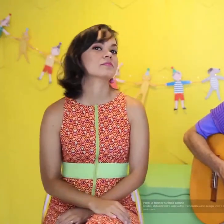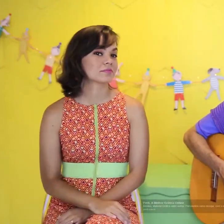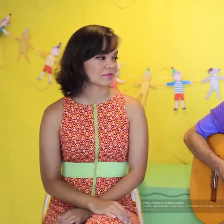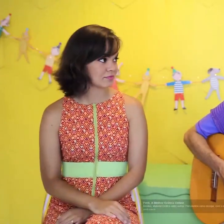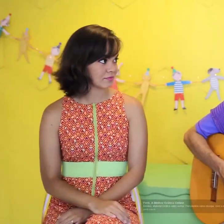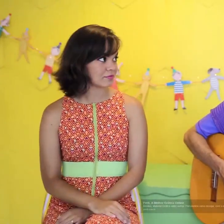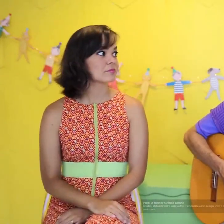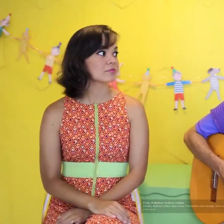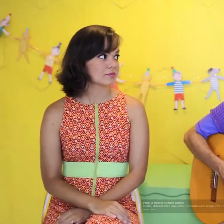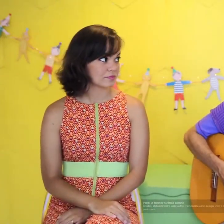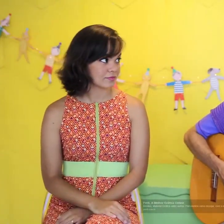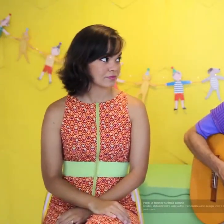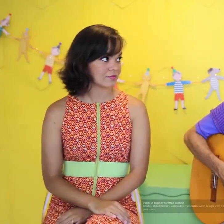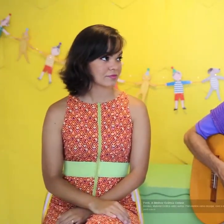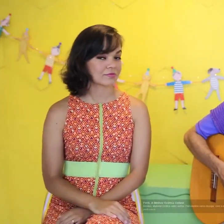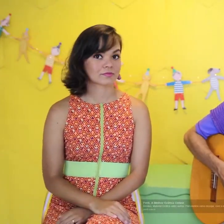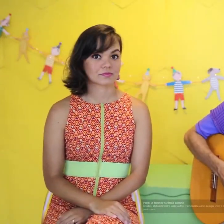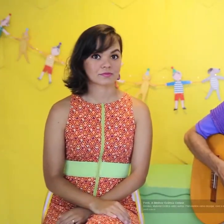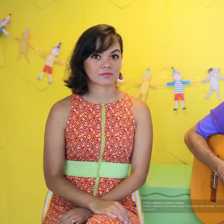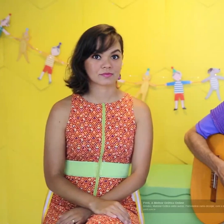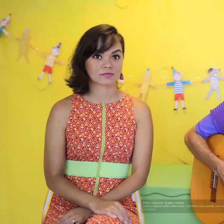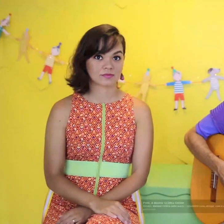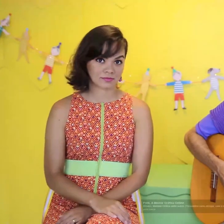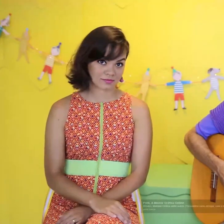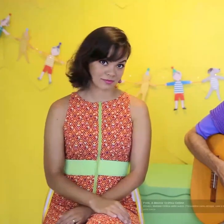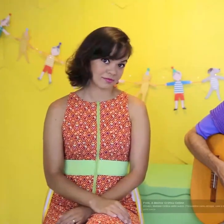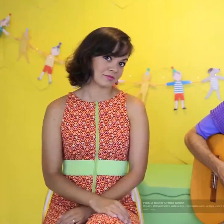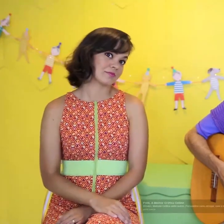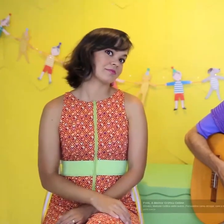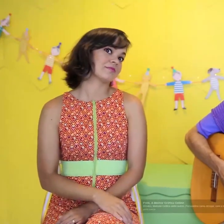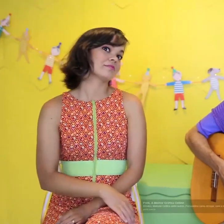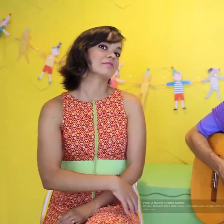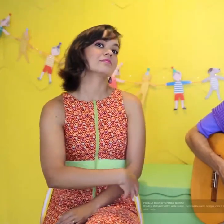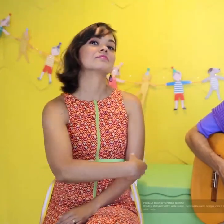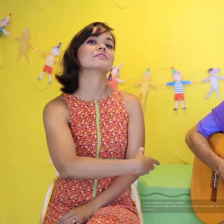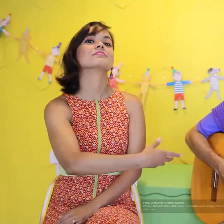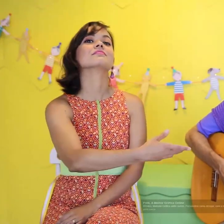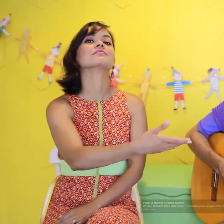Por isso é que eu estou aqui a lhe pedir pra